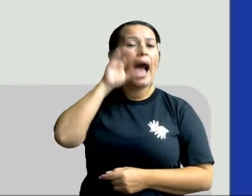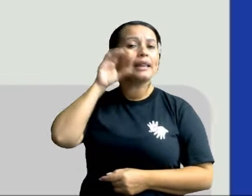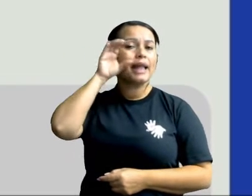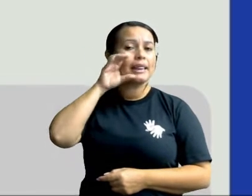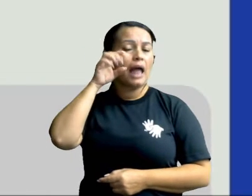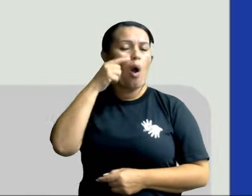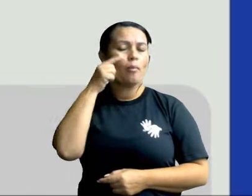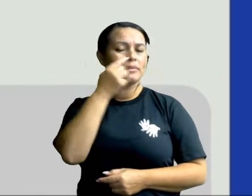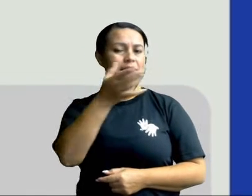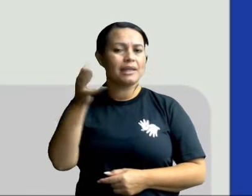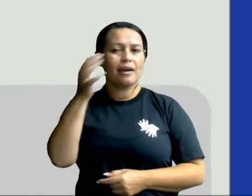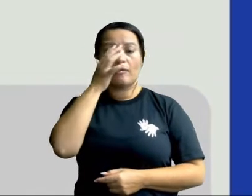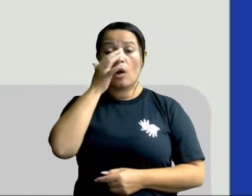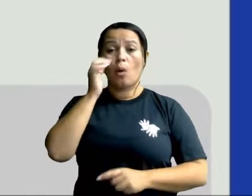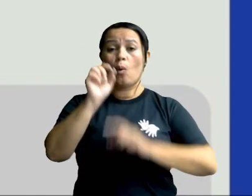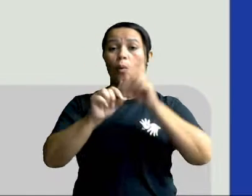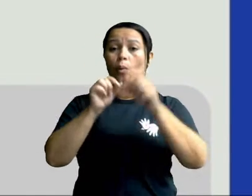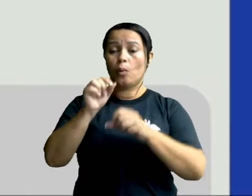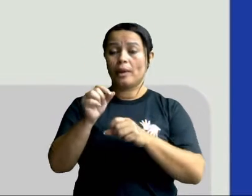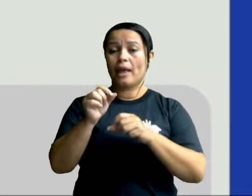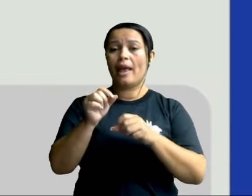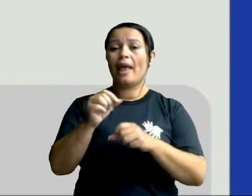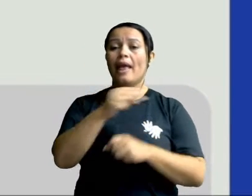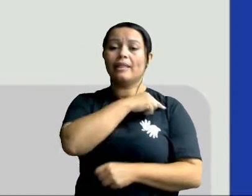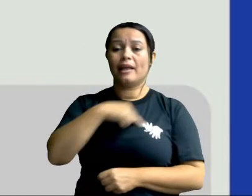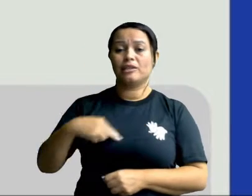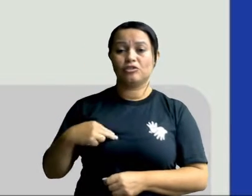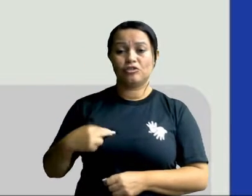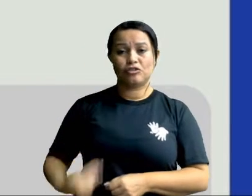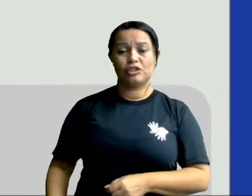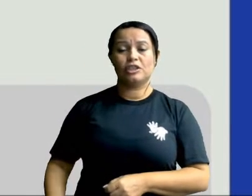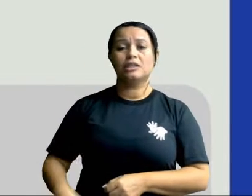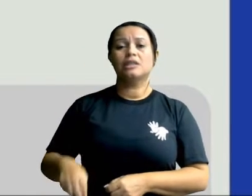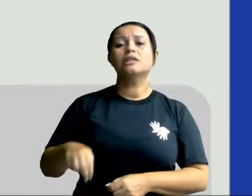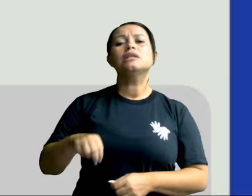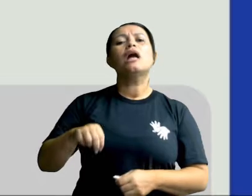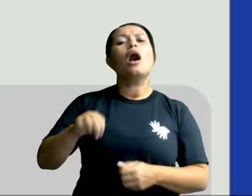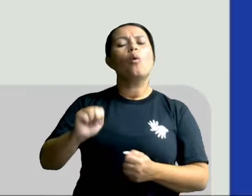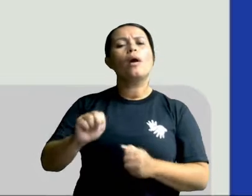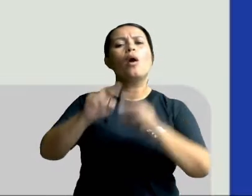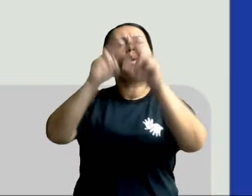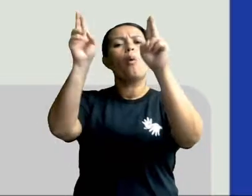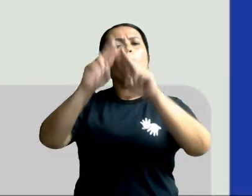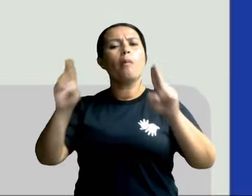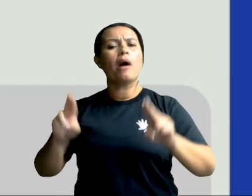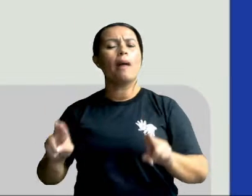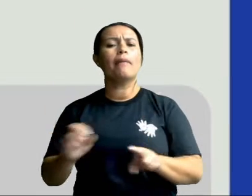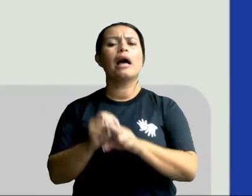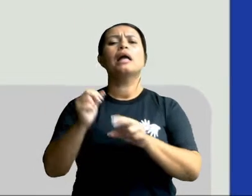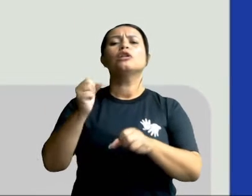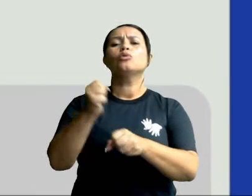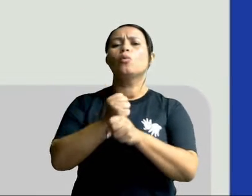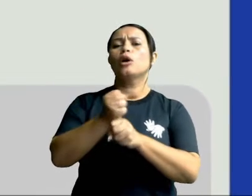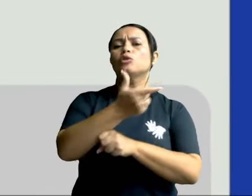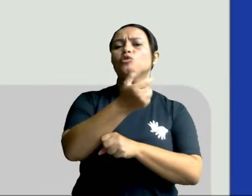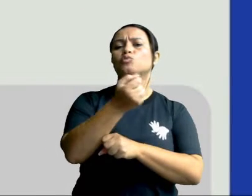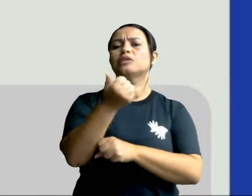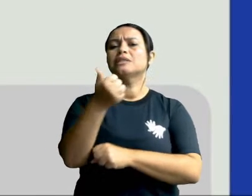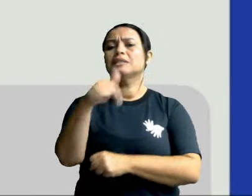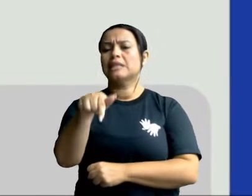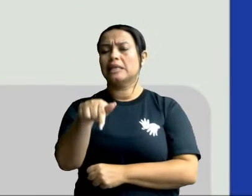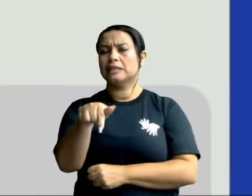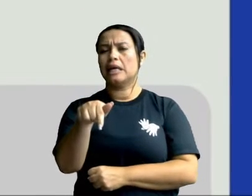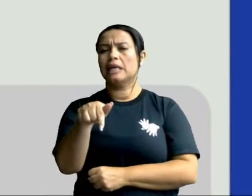mapa da China, da divisão administrativa da China de 2017, né? Então nós temos as grandes